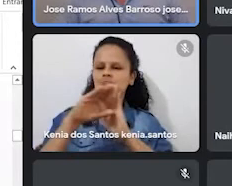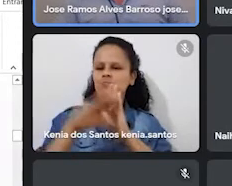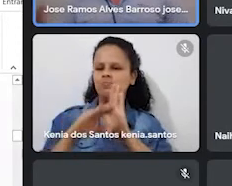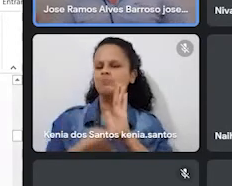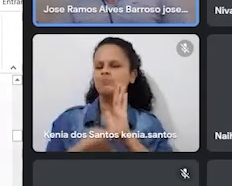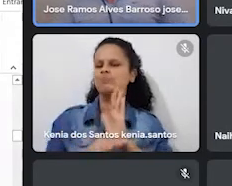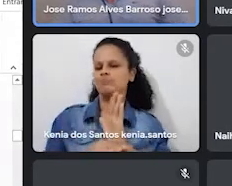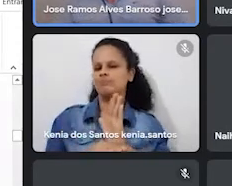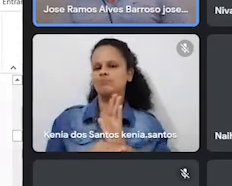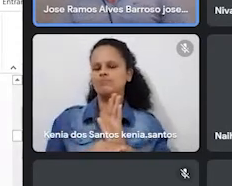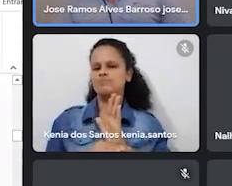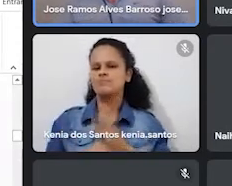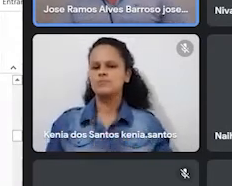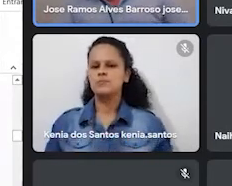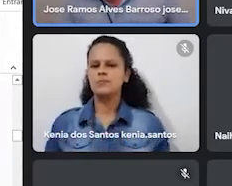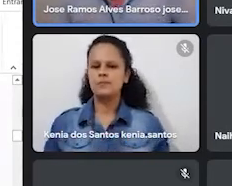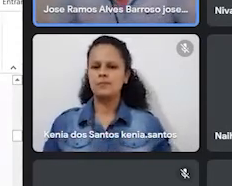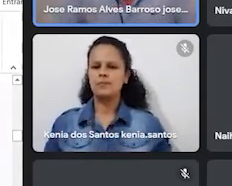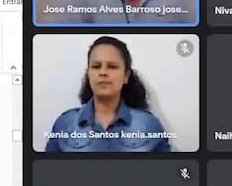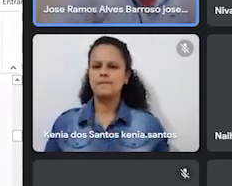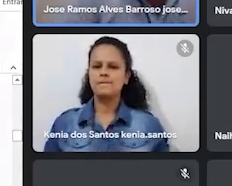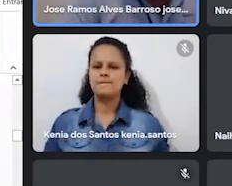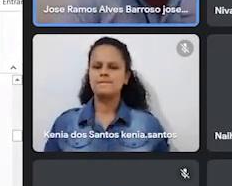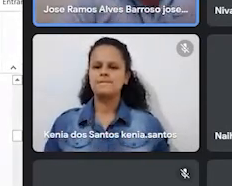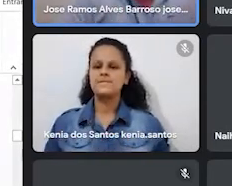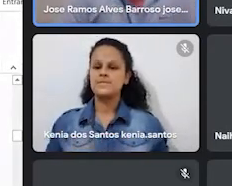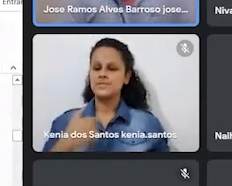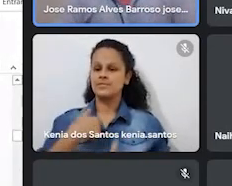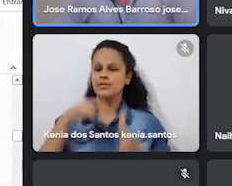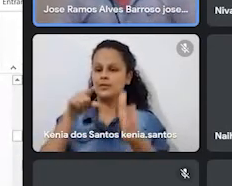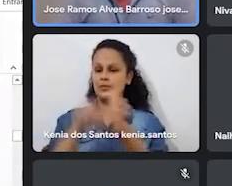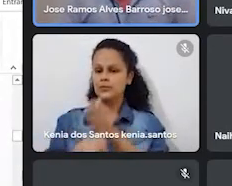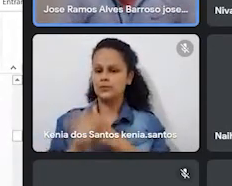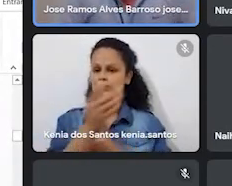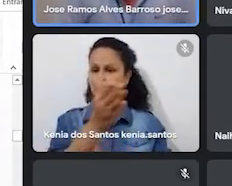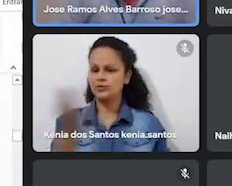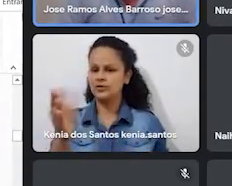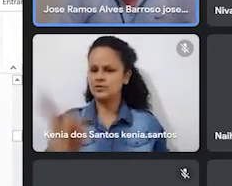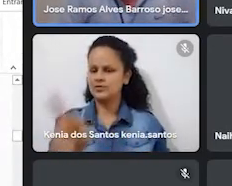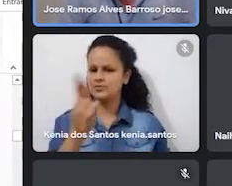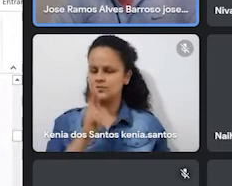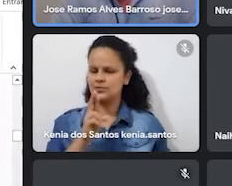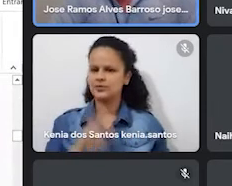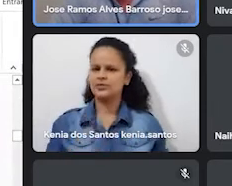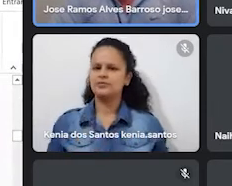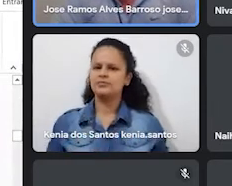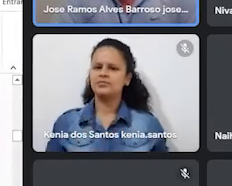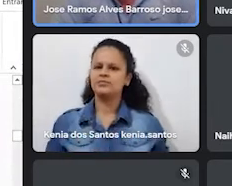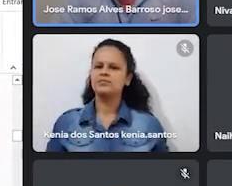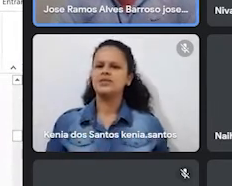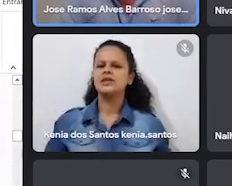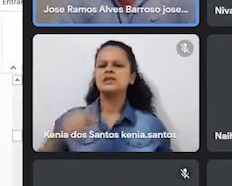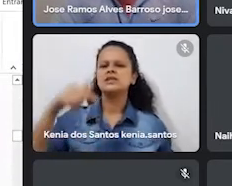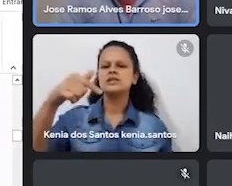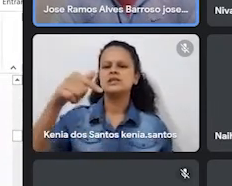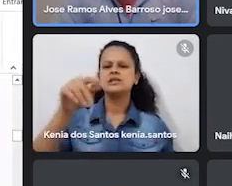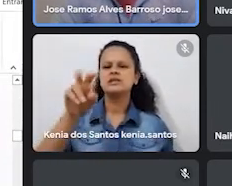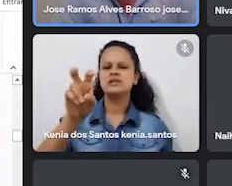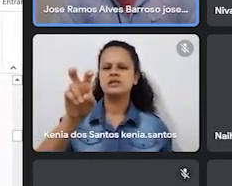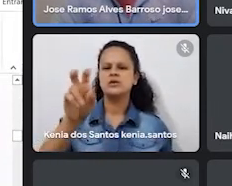Pessoal, eu vou perguntar para vocês. Vocês me respondem. Você sabe me indicar por que 75 kW?